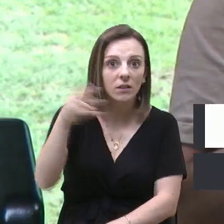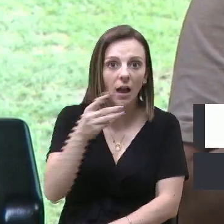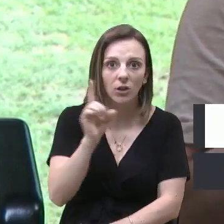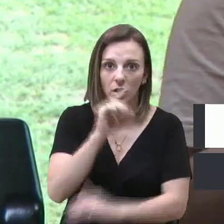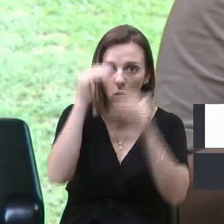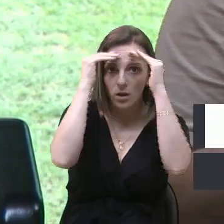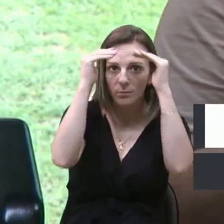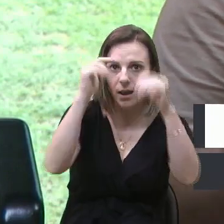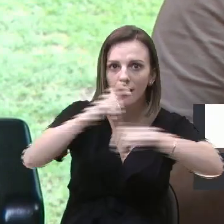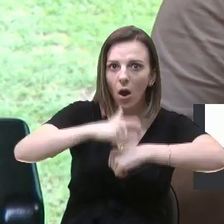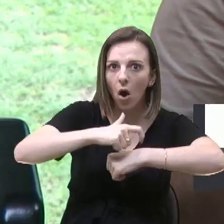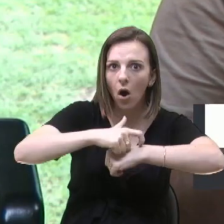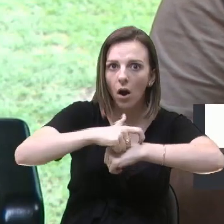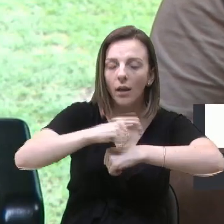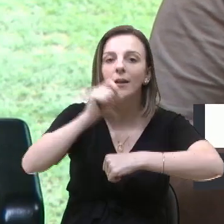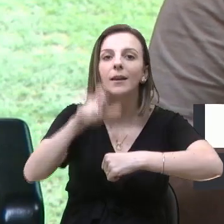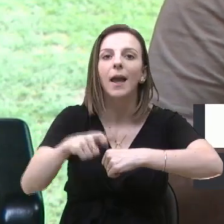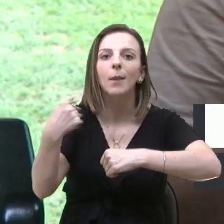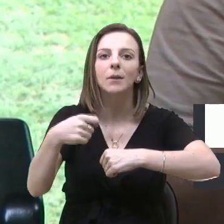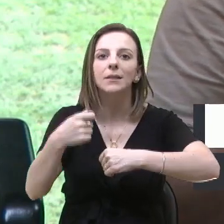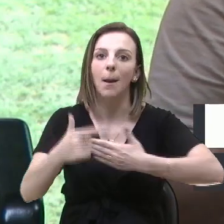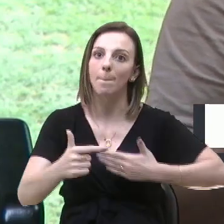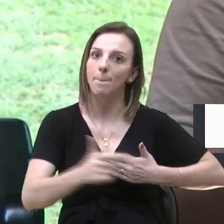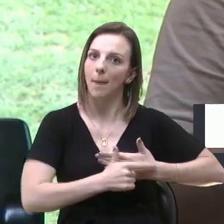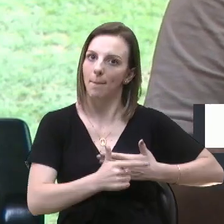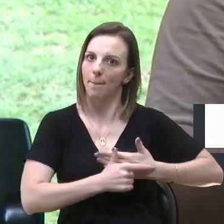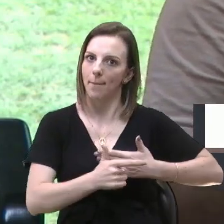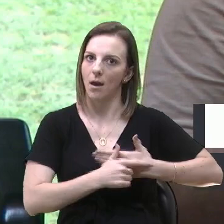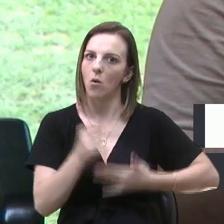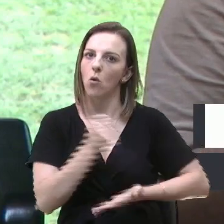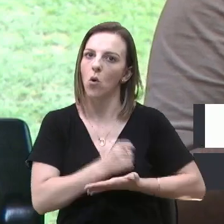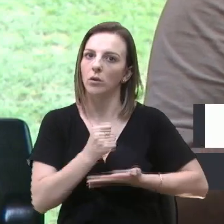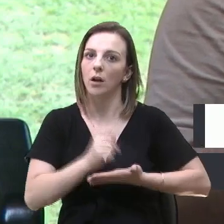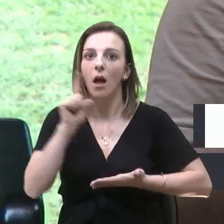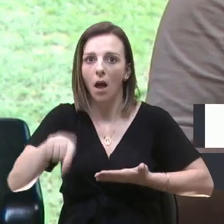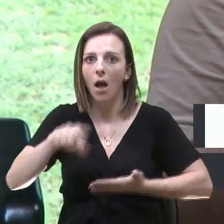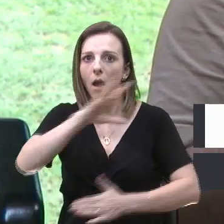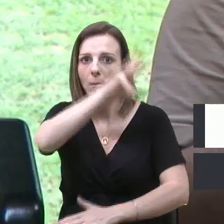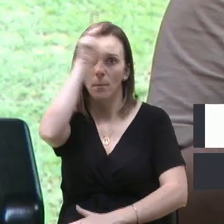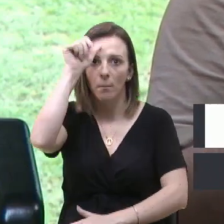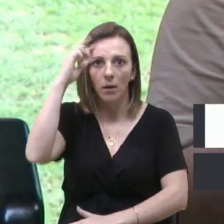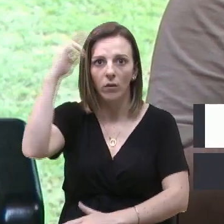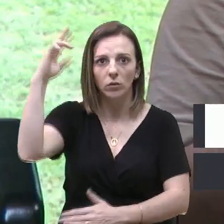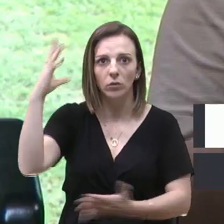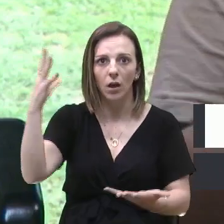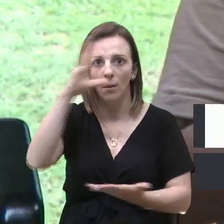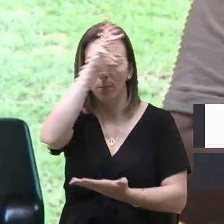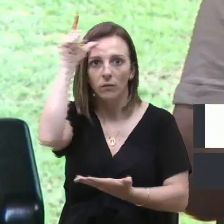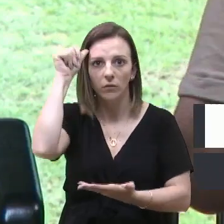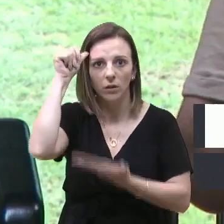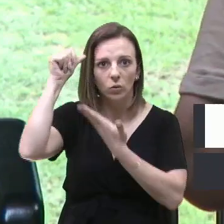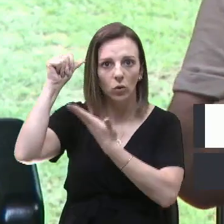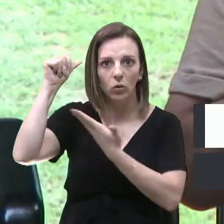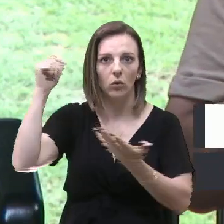horários, quem tem que cumprir o seu papel no contrato é a prefeitura. E não o